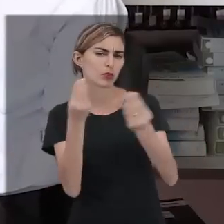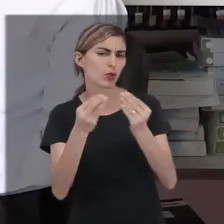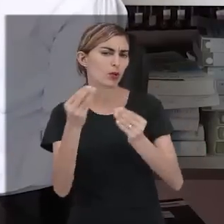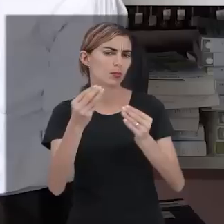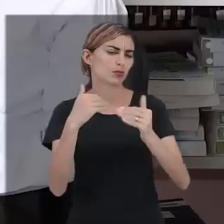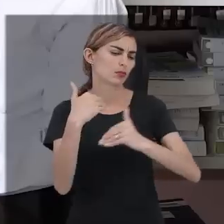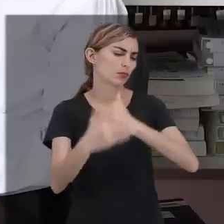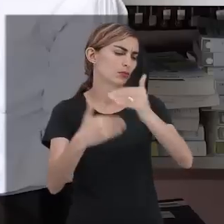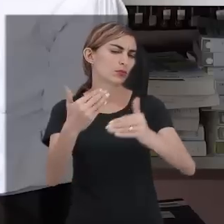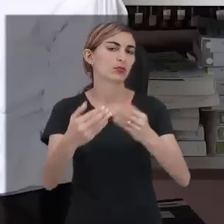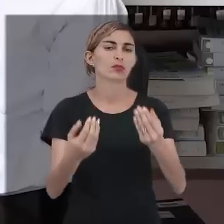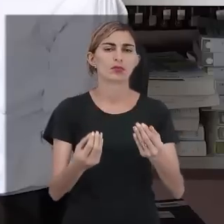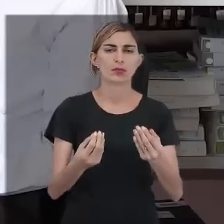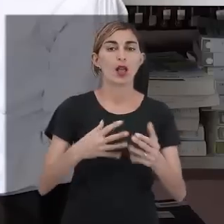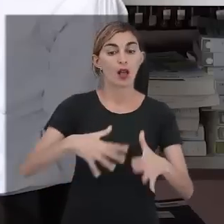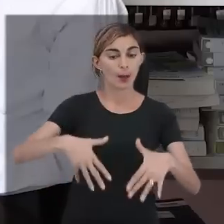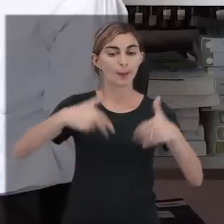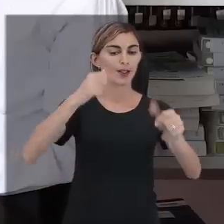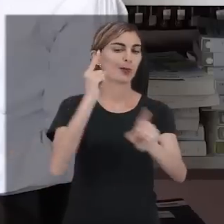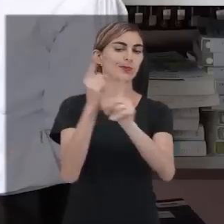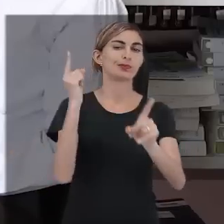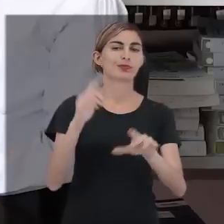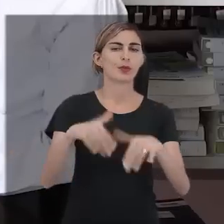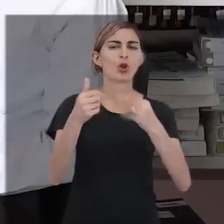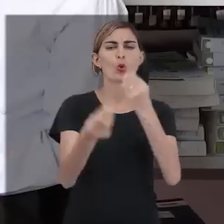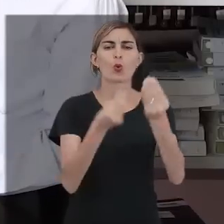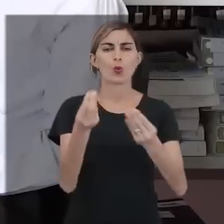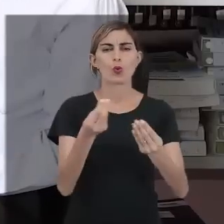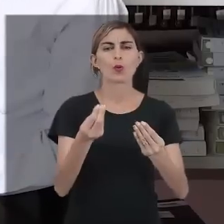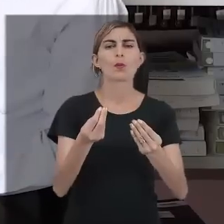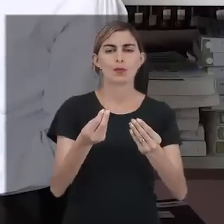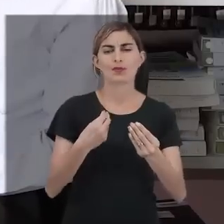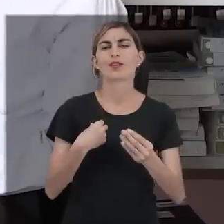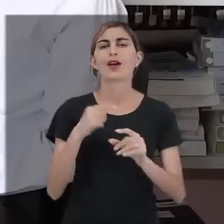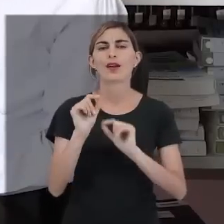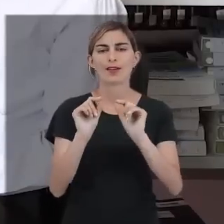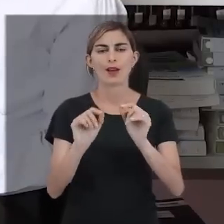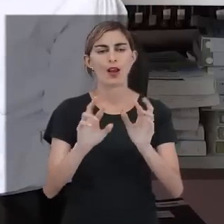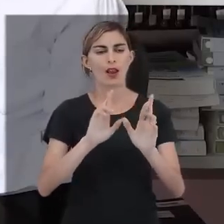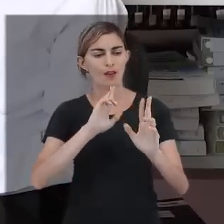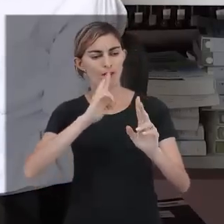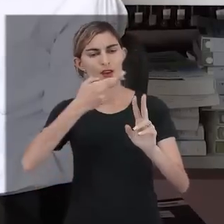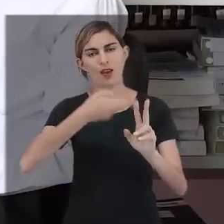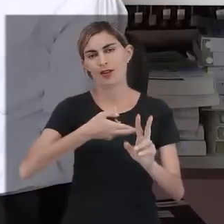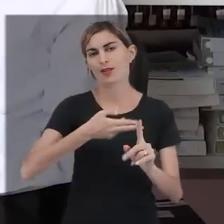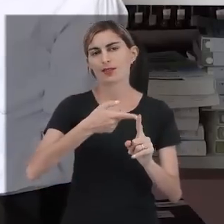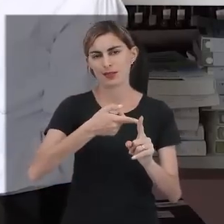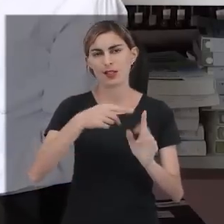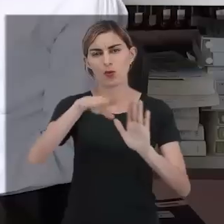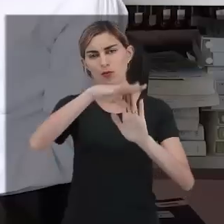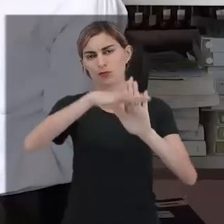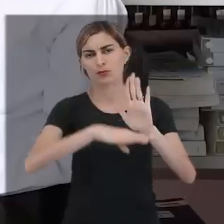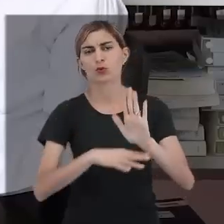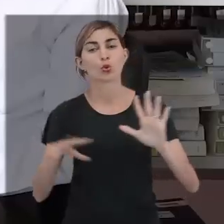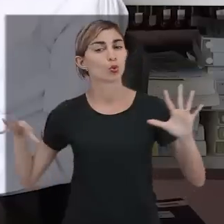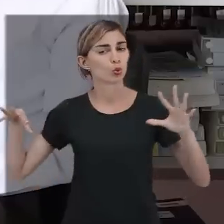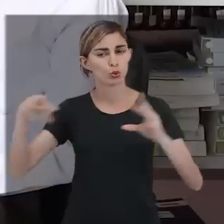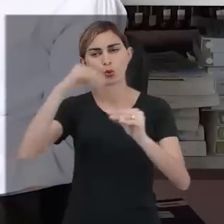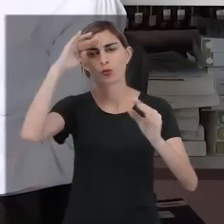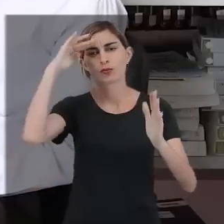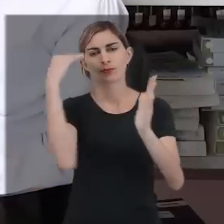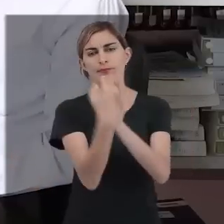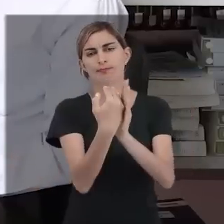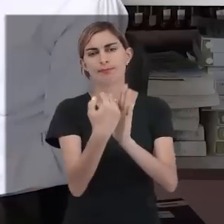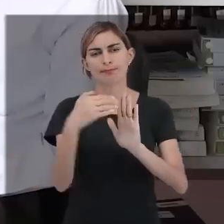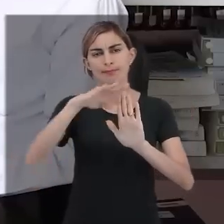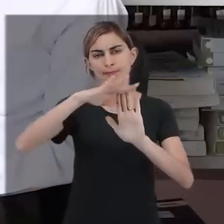processo. Quando ela estabelece a melhor forma, ela faz o quê? Ela torna aquilo como uma referência e um padrão. E a partir dali todos vão